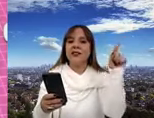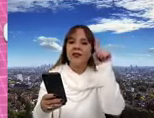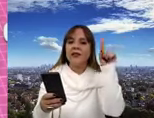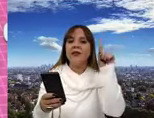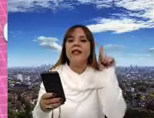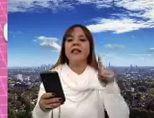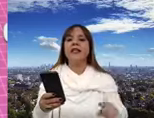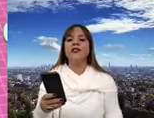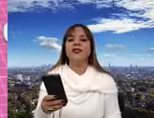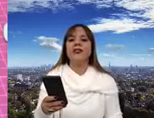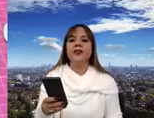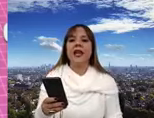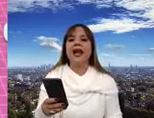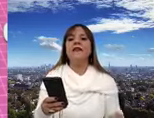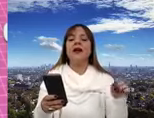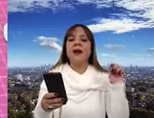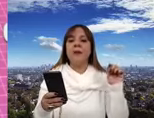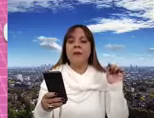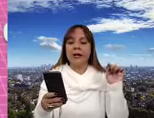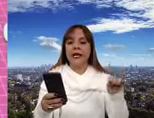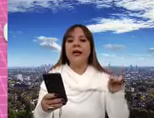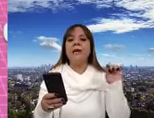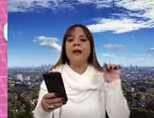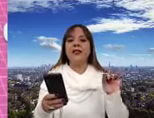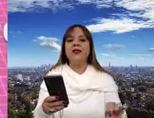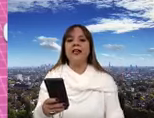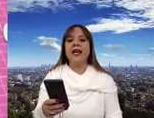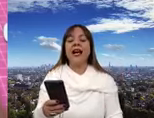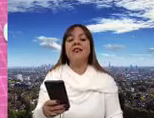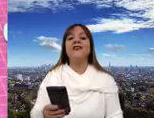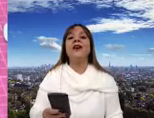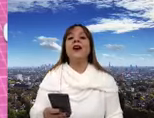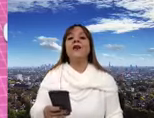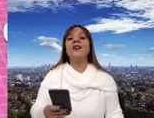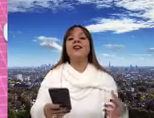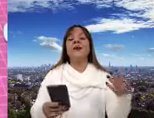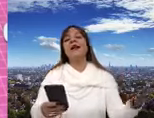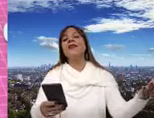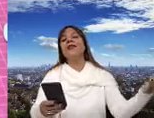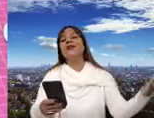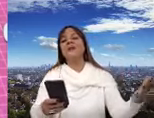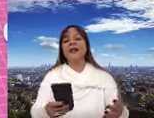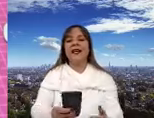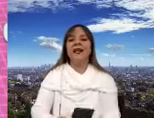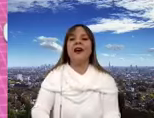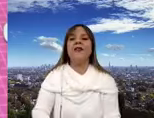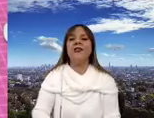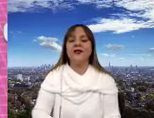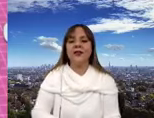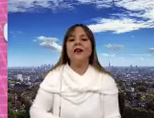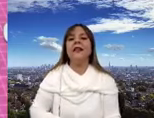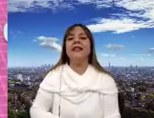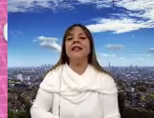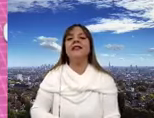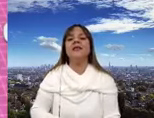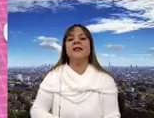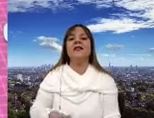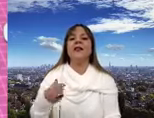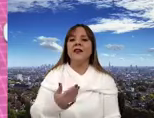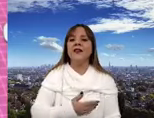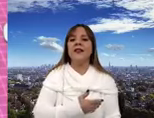link aqui no título da live. Clica, preenche o cadastro. O kit é maravilhoso para quem ganhar hoje, viu? Aquele kit especial que teve